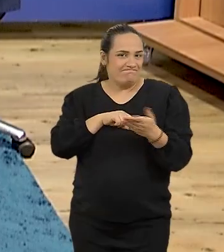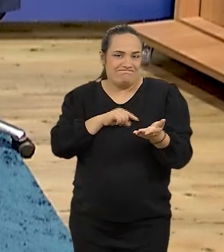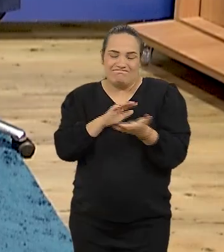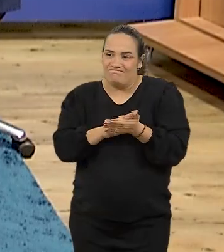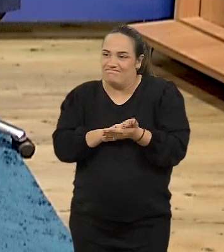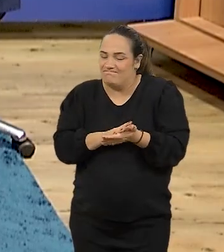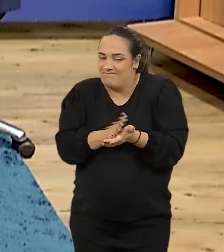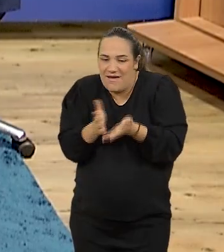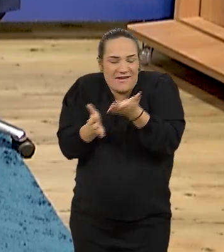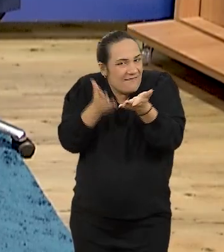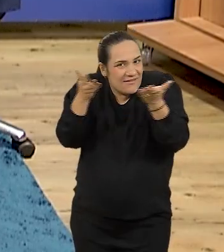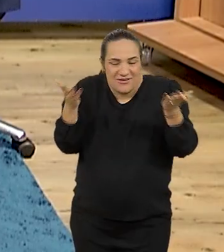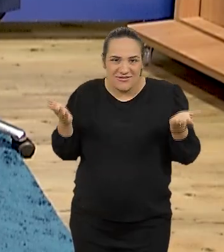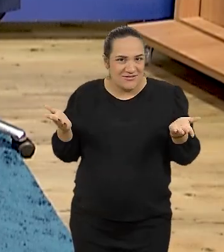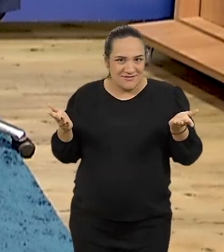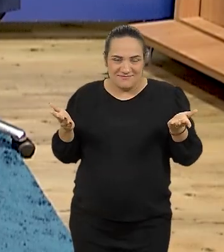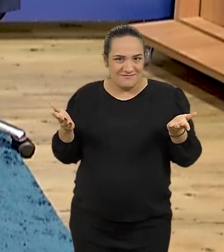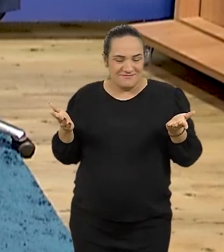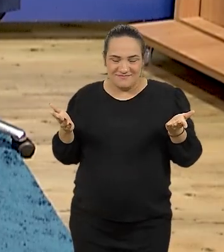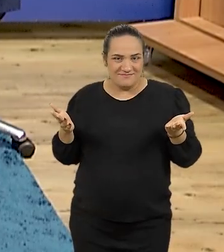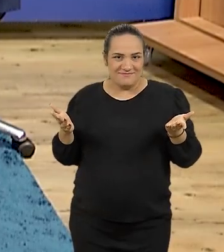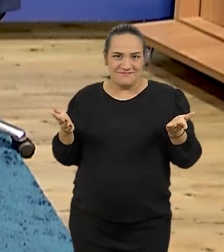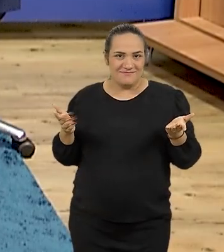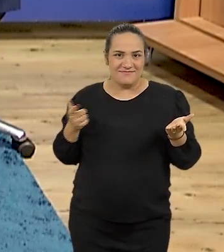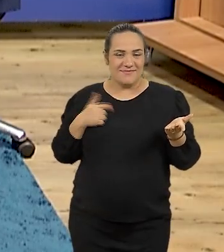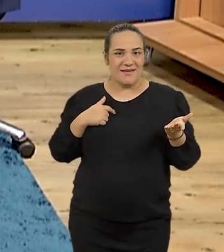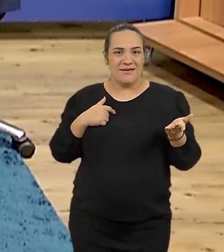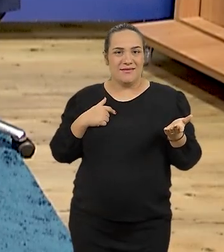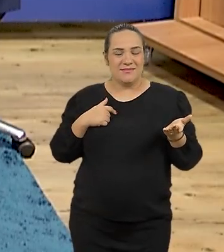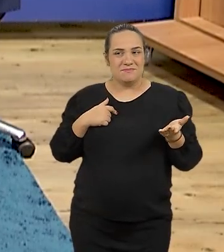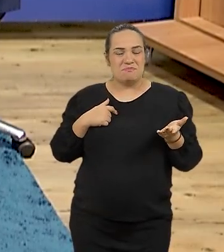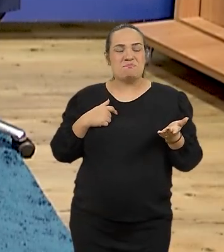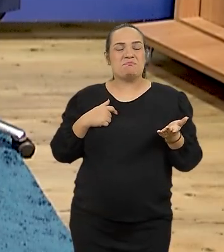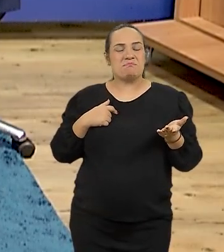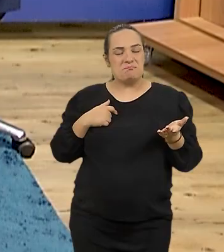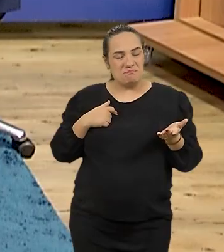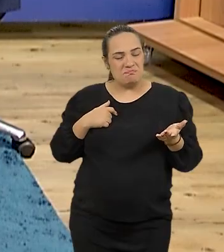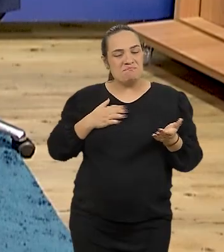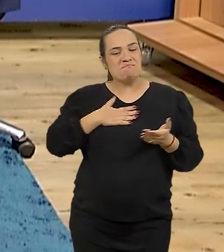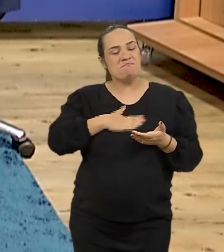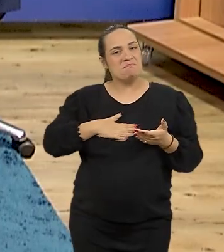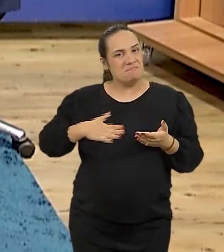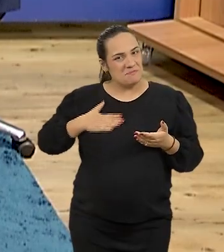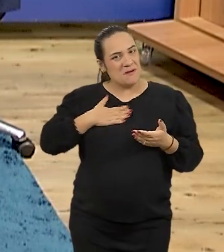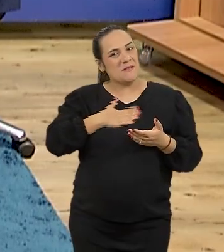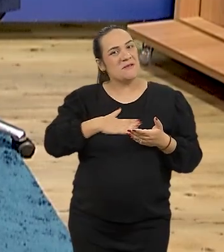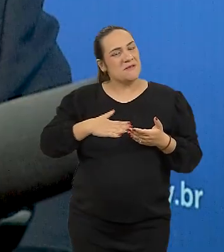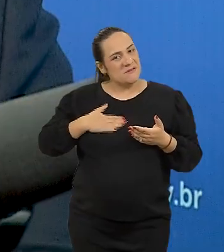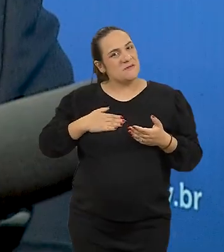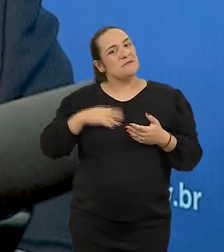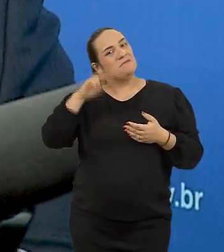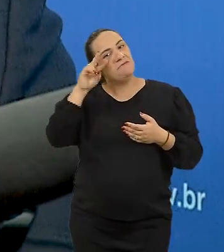o nosso podcast. Eu fiquei muito satisfeito com